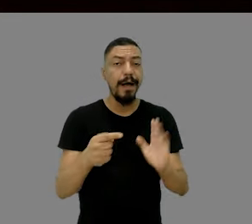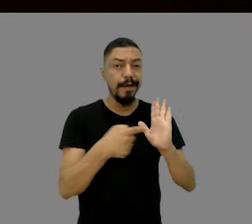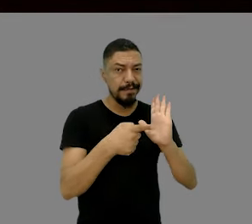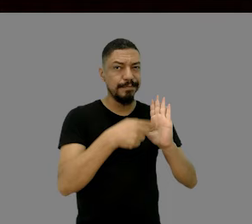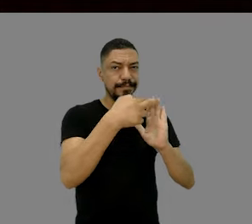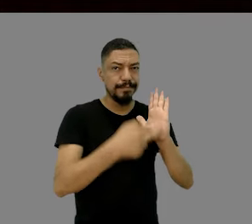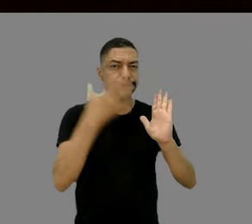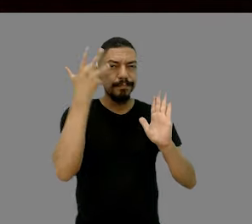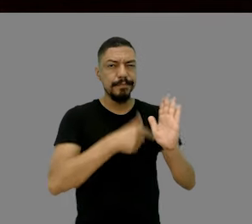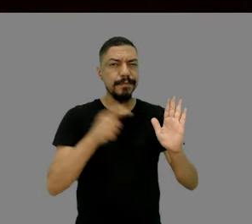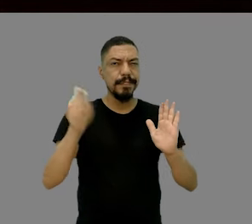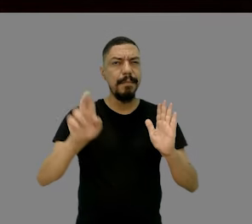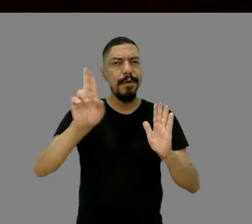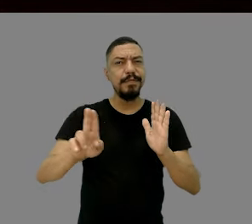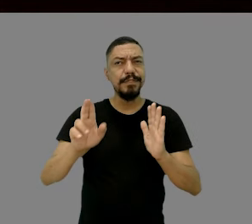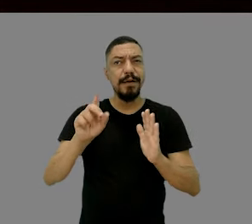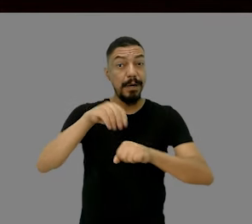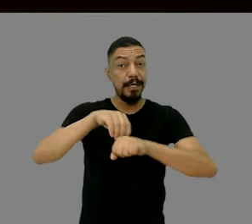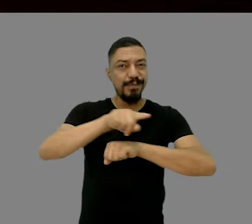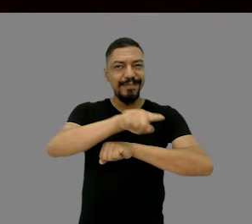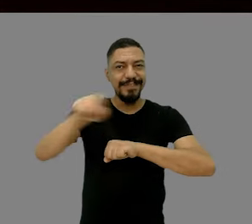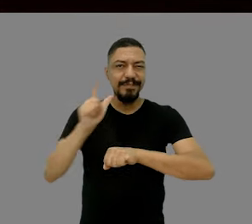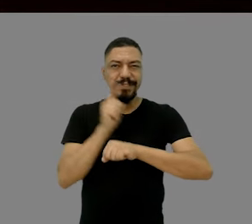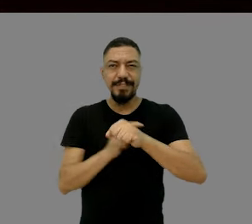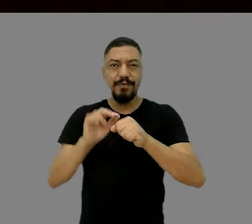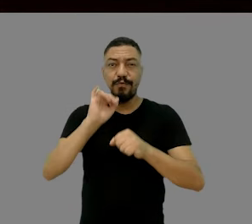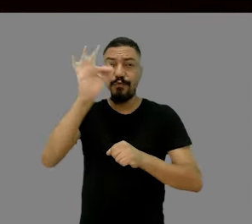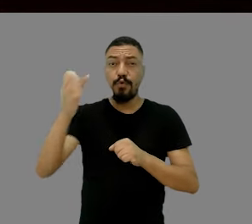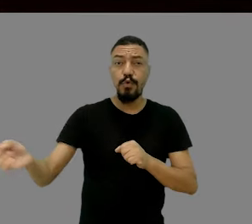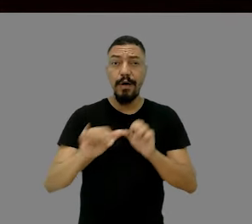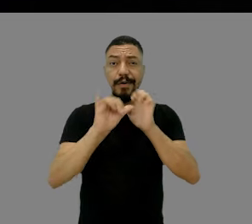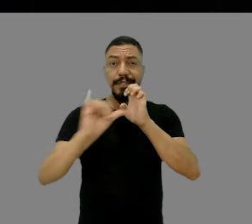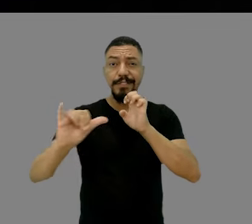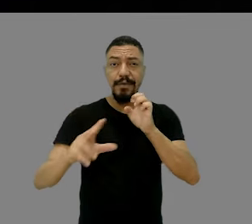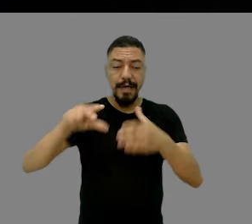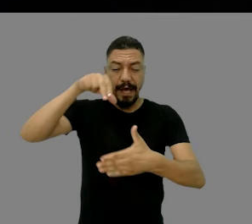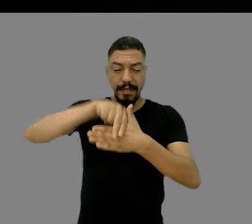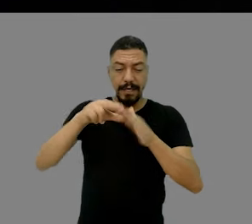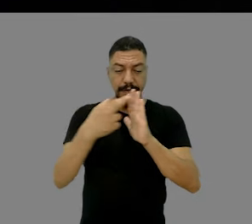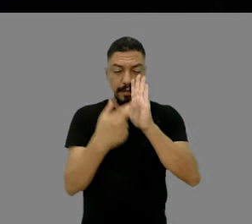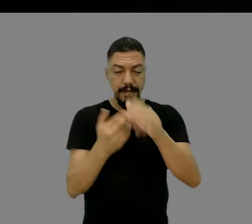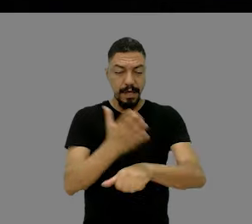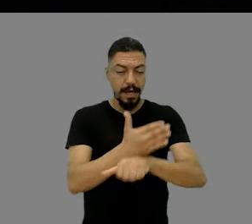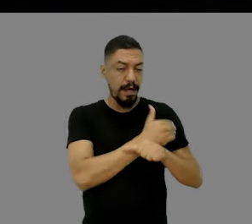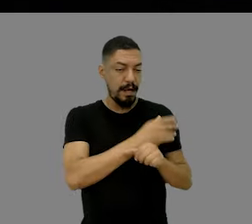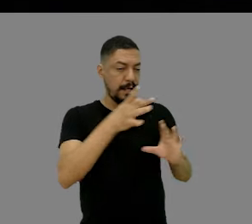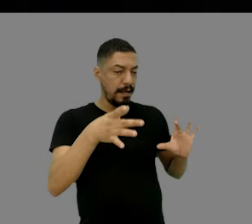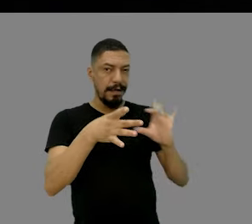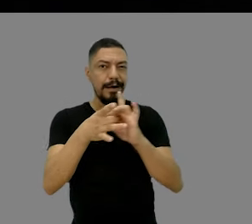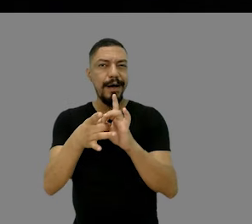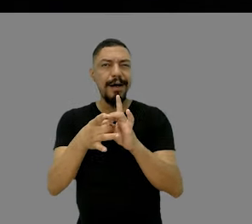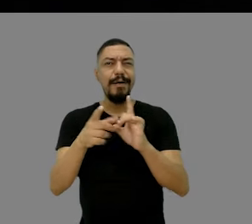você anexa o relatório do anterior, mostrando a sua capacidade de produção. Se você já tem um blog e você já